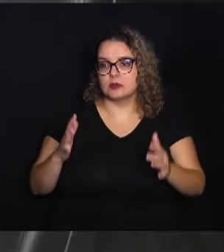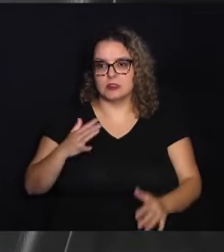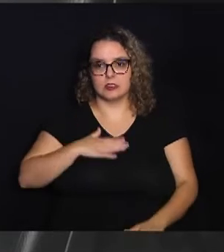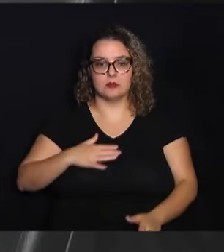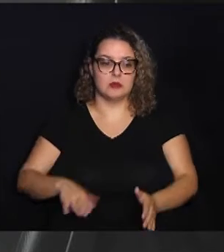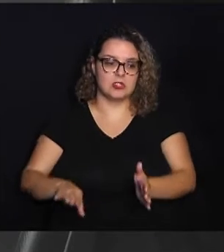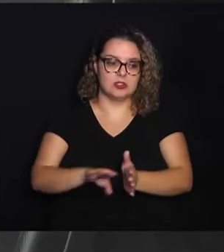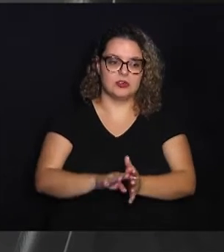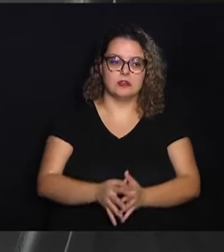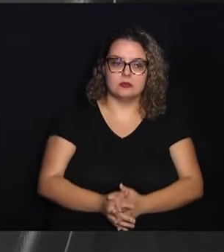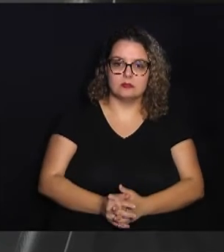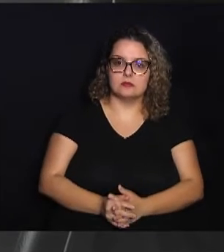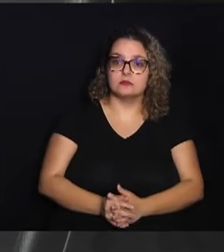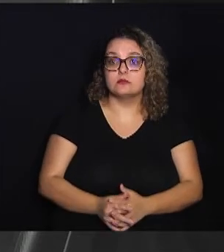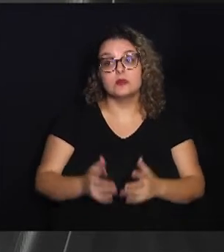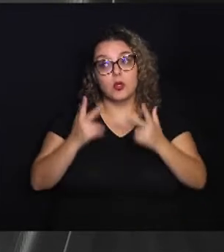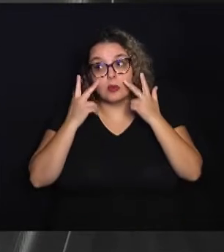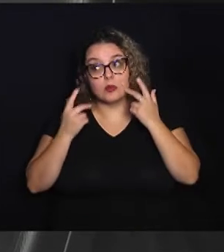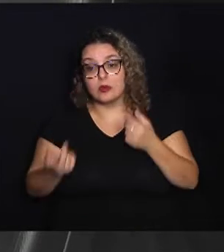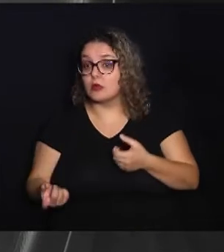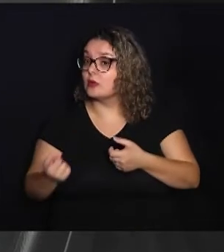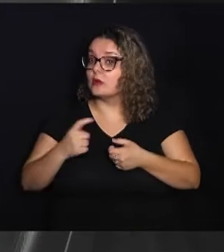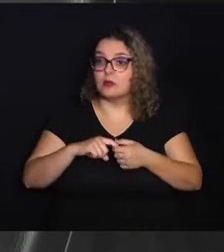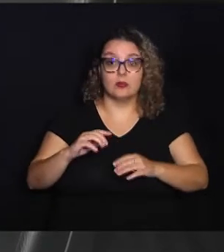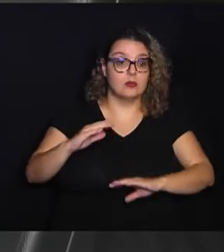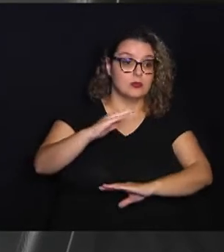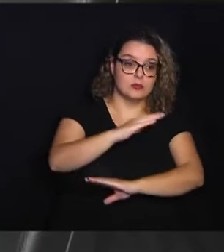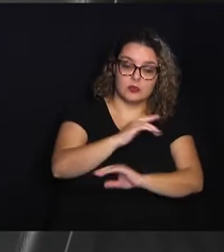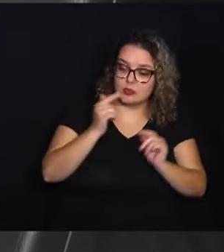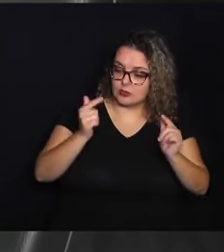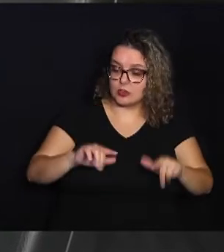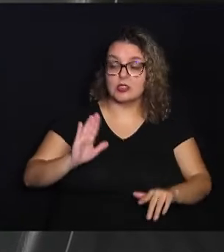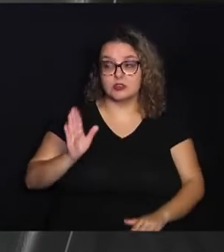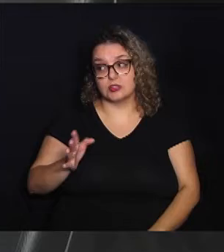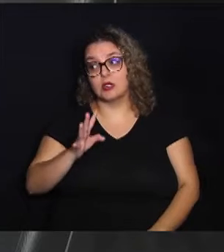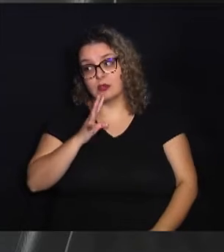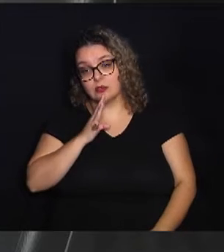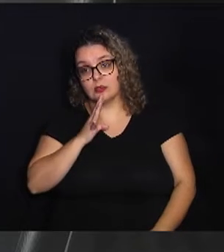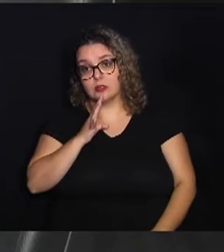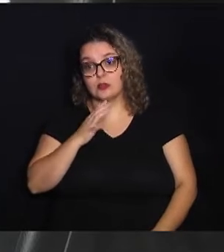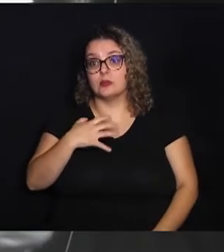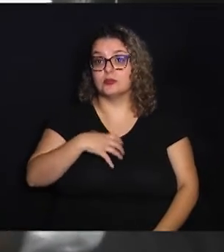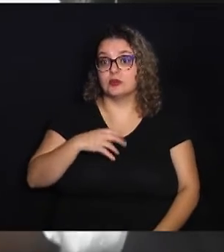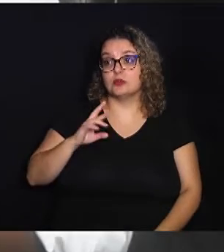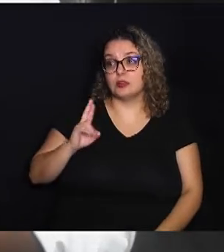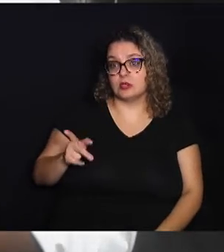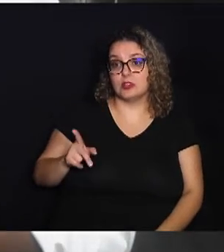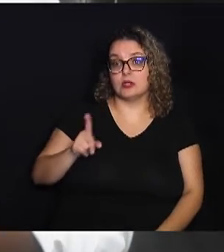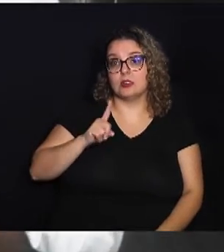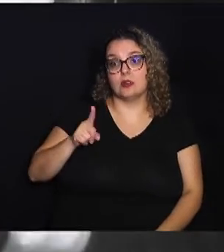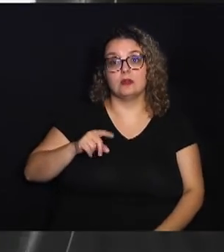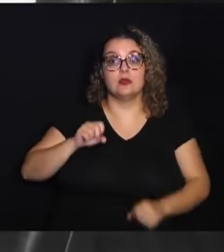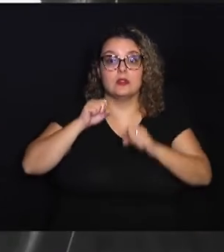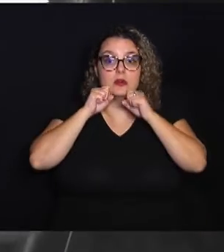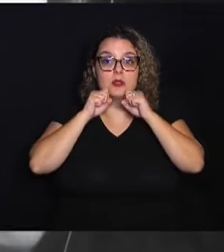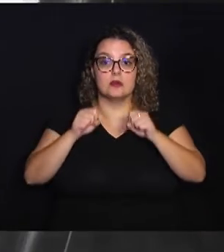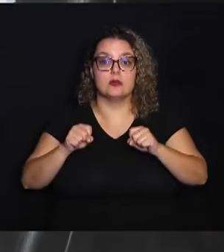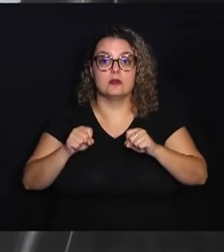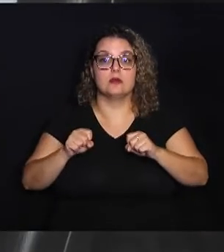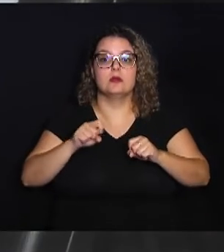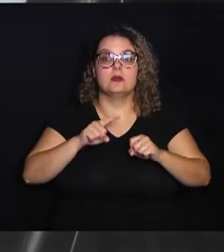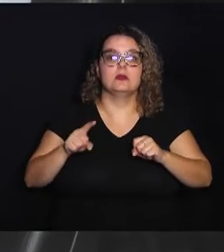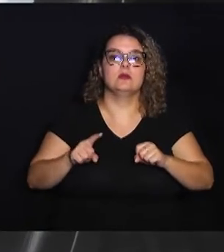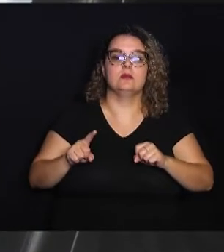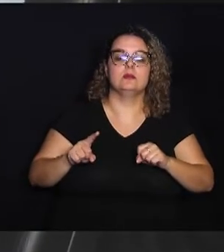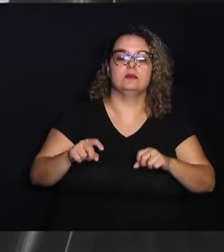chegada, para mim foi muito tranquilo. Eu estava voltando para uma casa que eu já conhecia, numa condição diferente. Eu não era mais o assessor, eu não sentava mais do